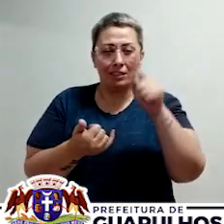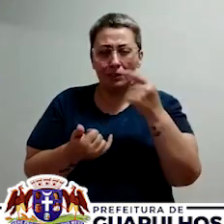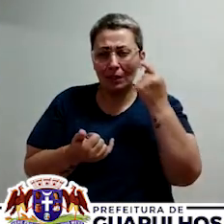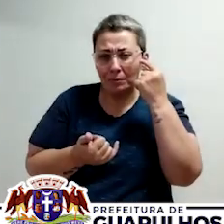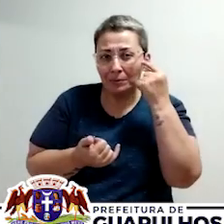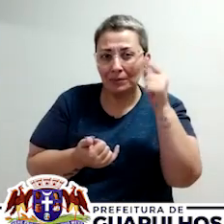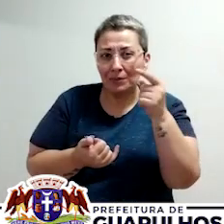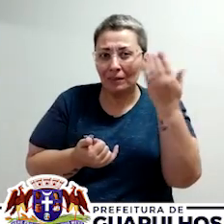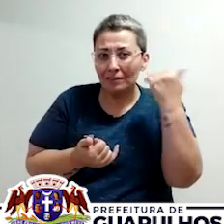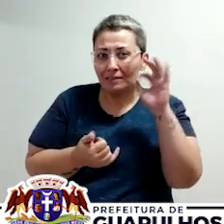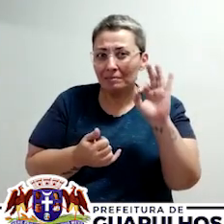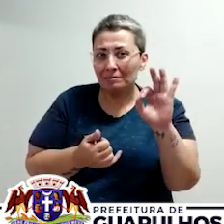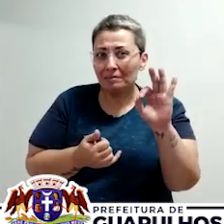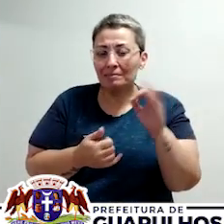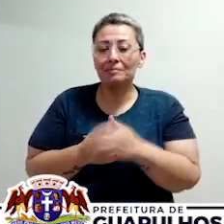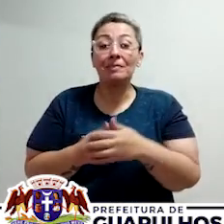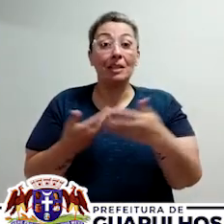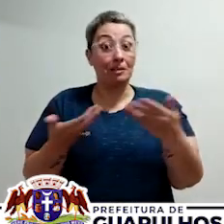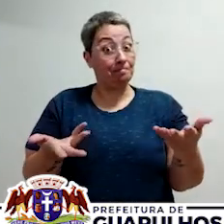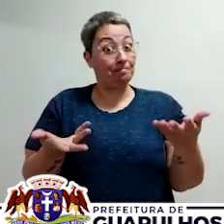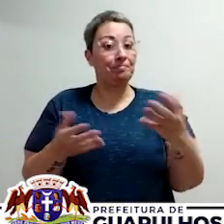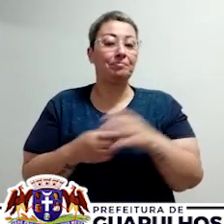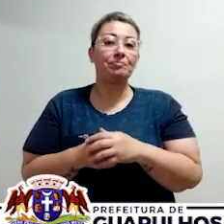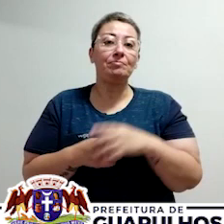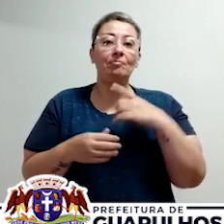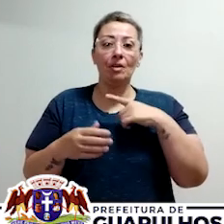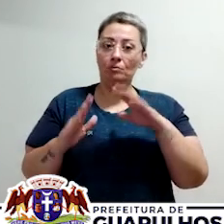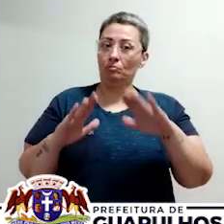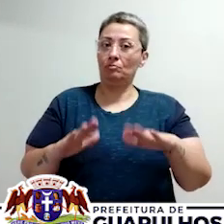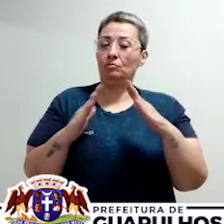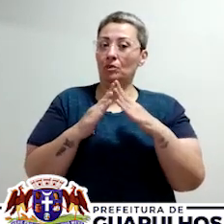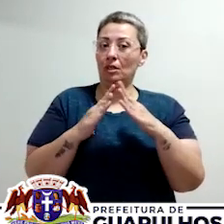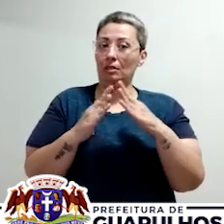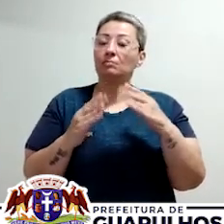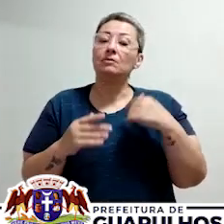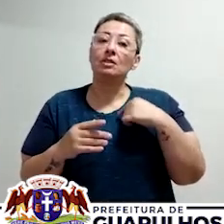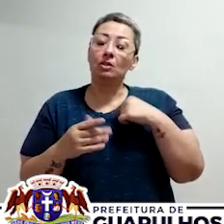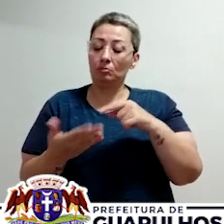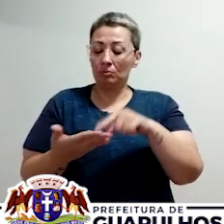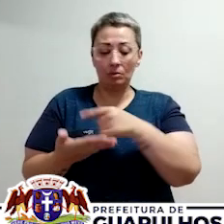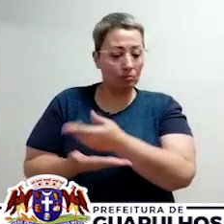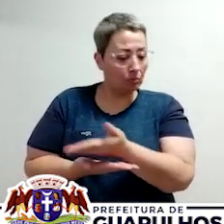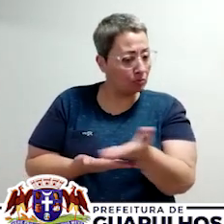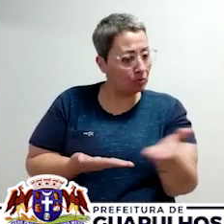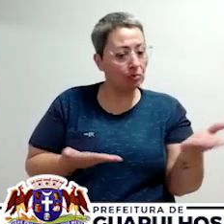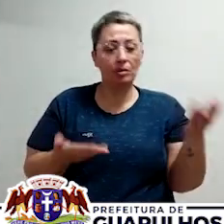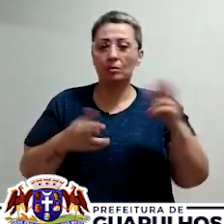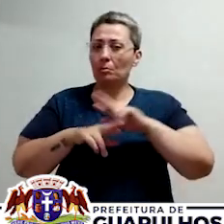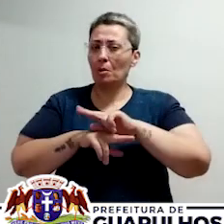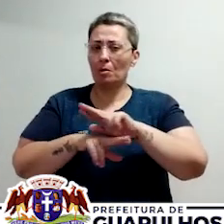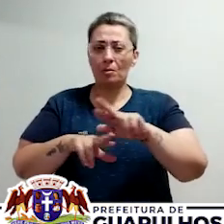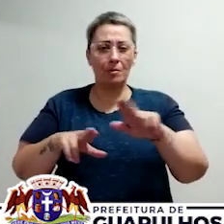Vocês já tinham pensado nisso? Bom, eu estou aqui na minha casa, estou aqui diante